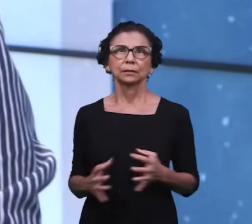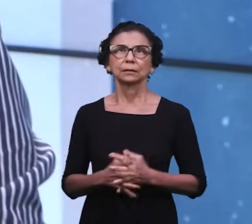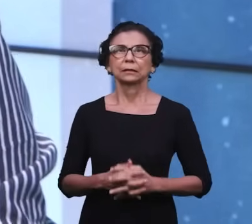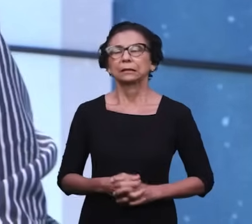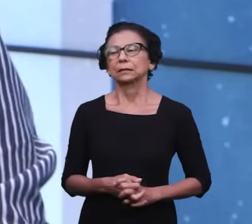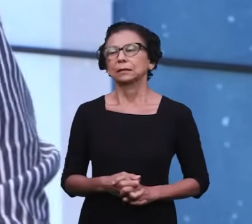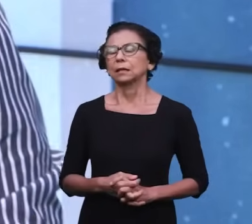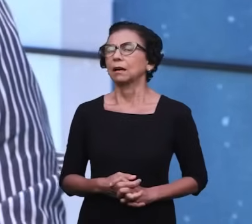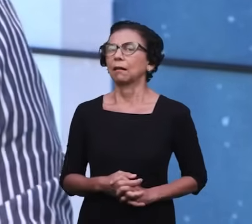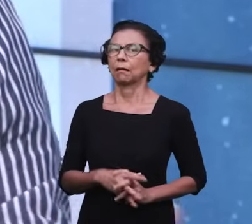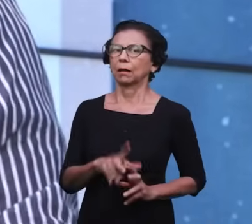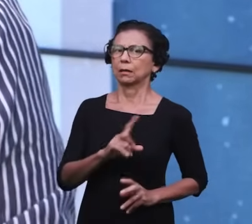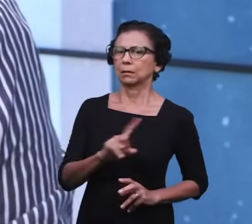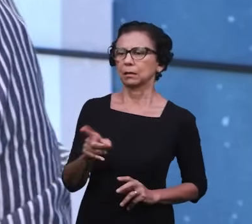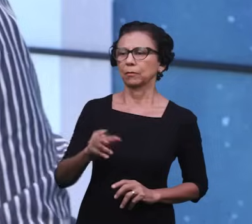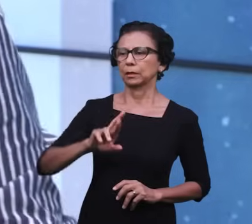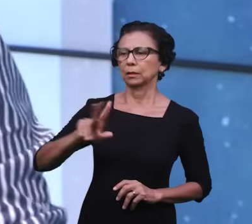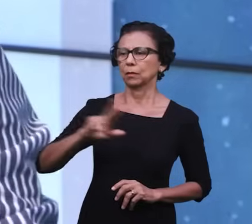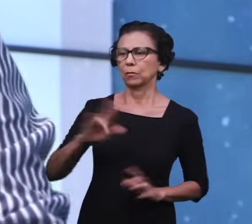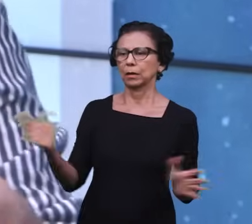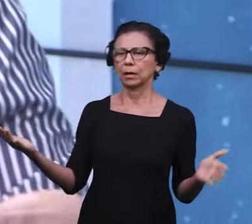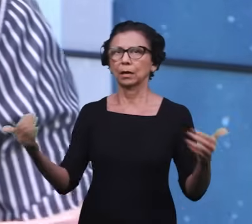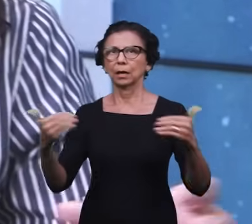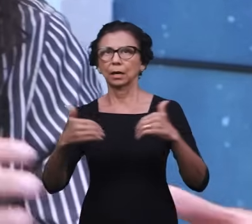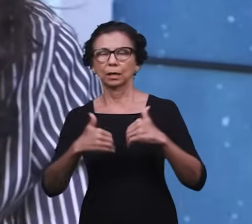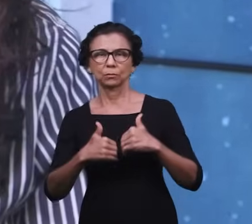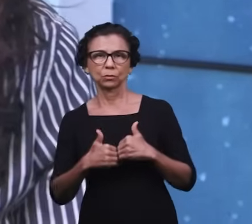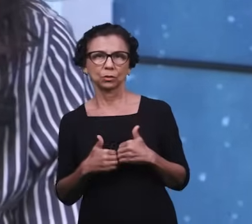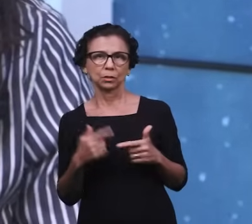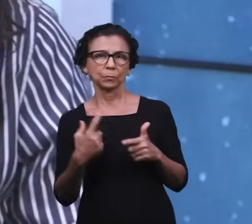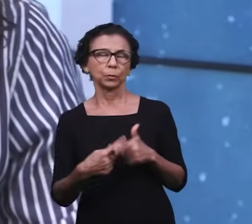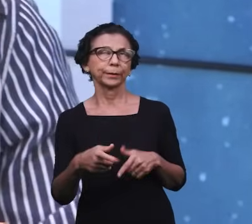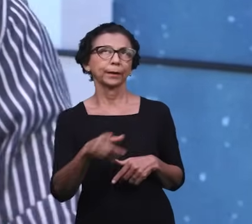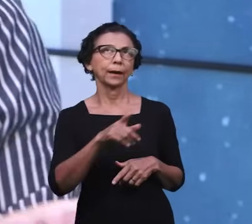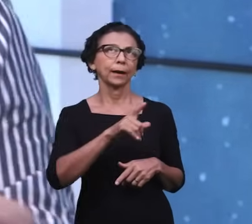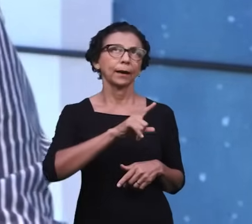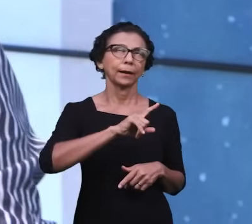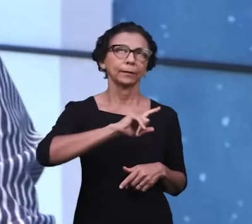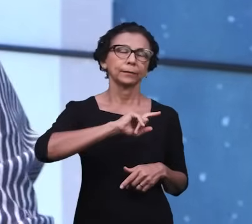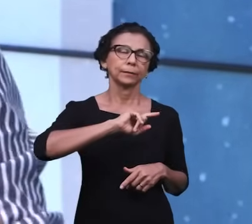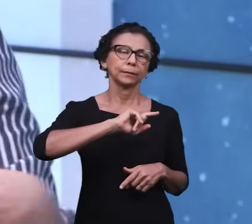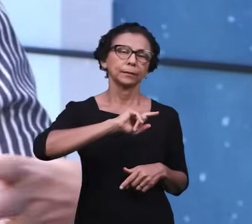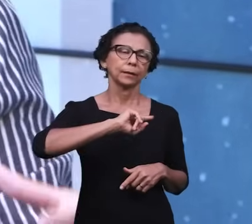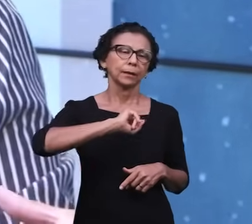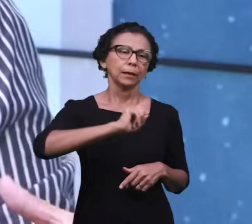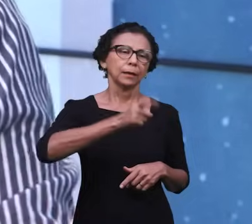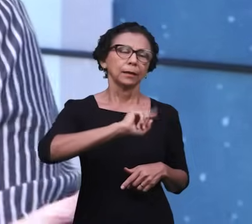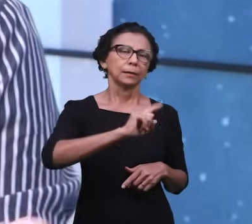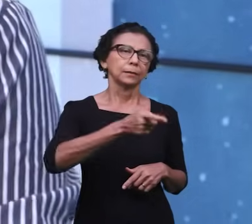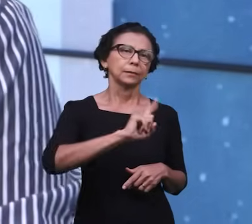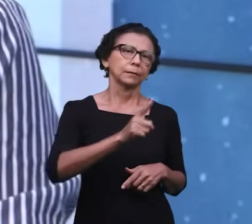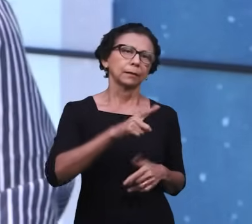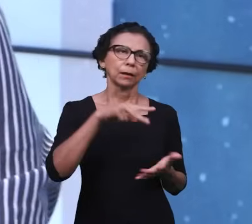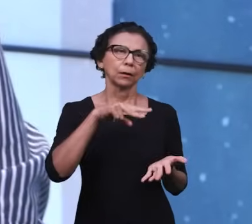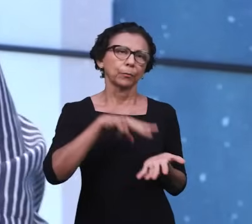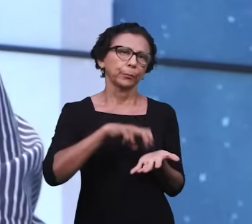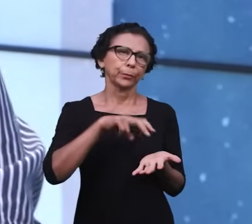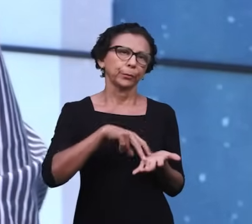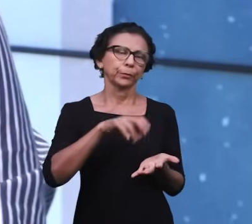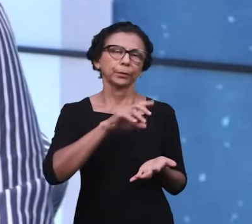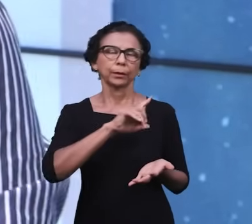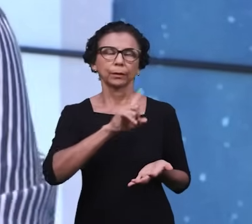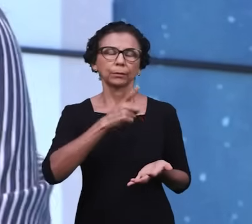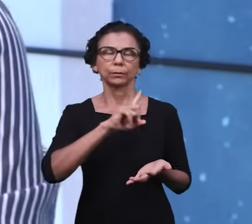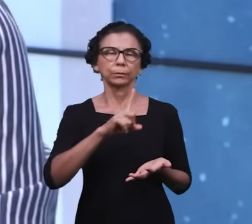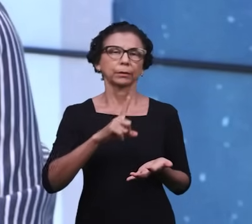de que, não, ele não é autista, ele não faz tal coisa. Sendo que não existe uma regra, todo autista é